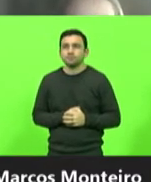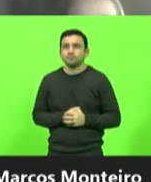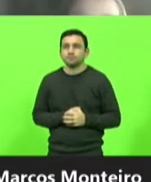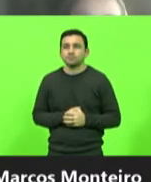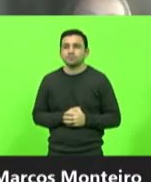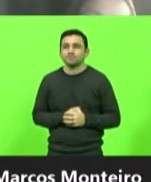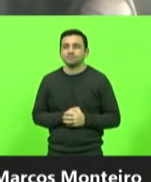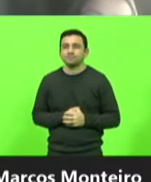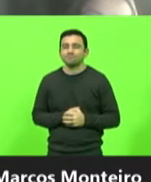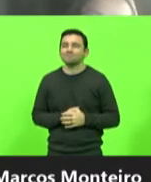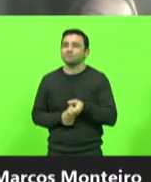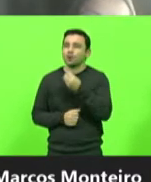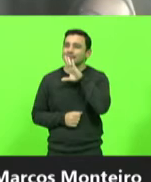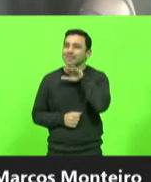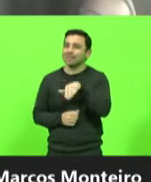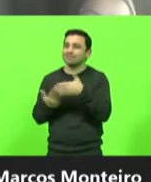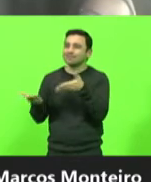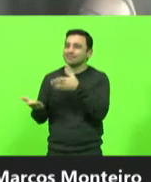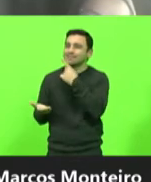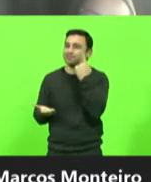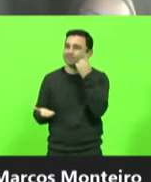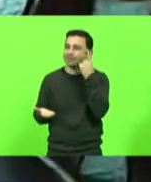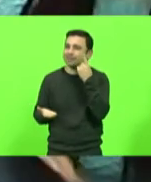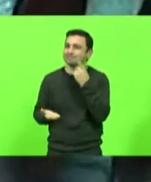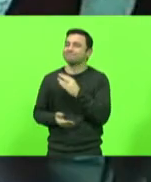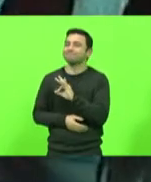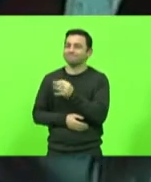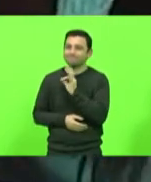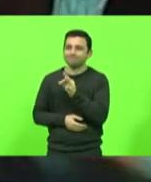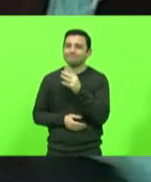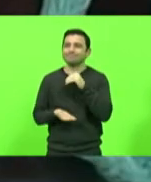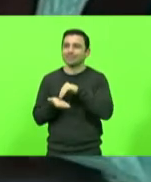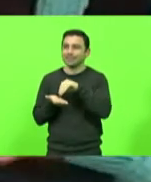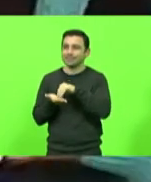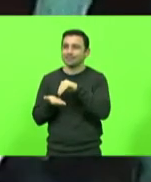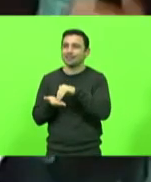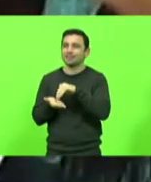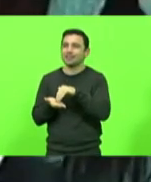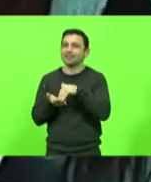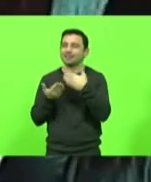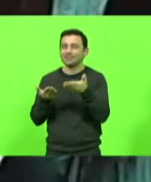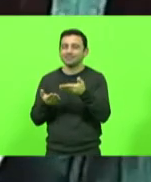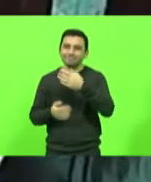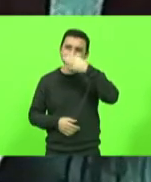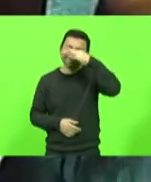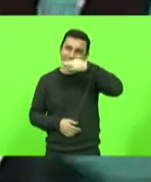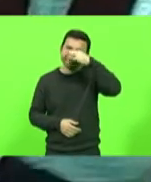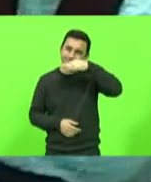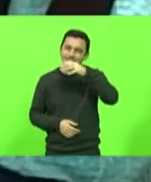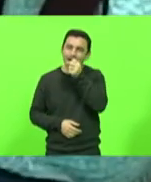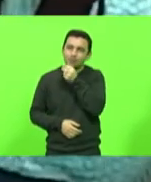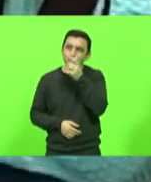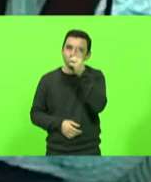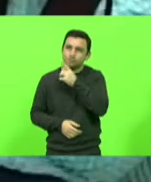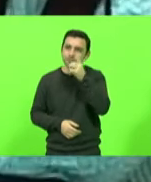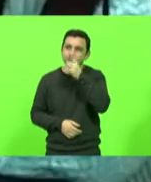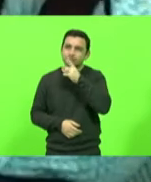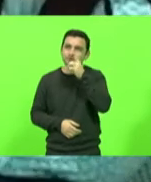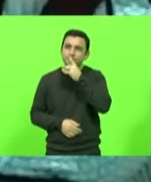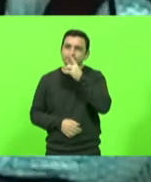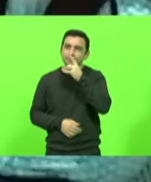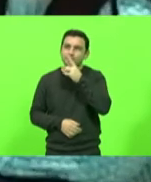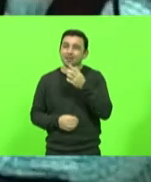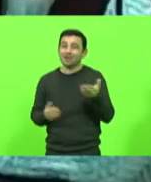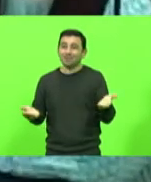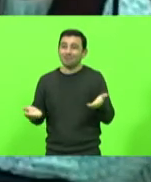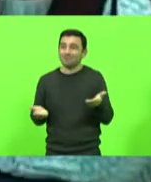Boa tarde, deputada. Boa tarde a todos. Sim, o secretário... ficou resfriado aí no sábado, domingo, né? E hoje ainda